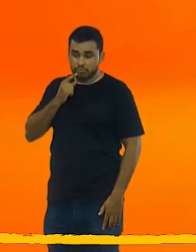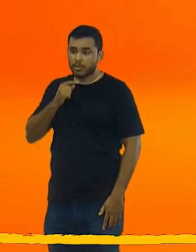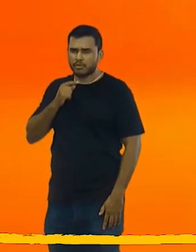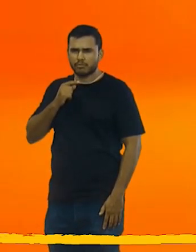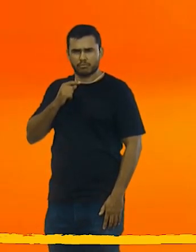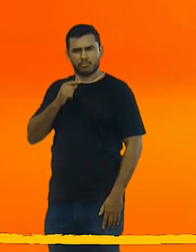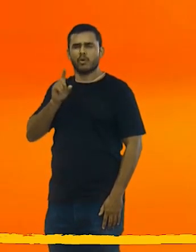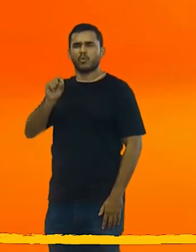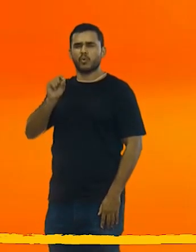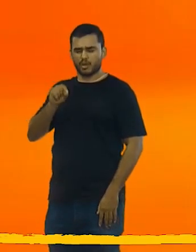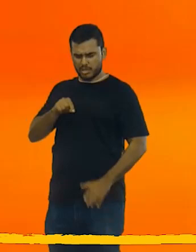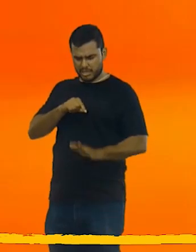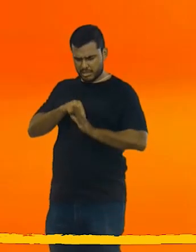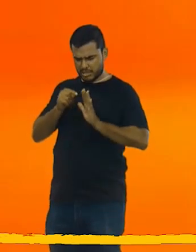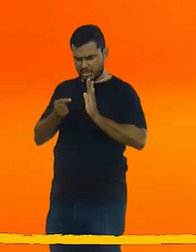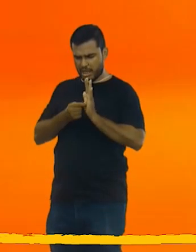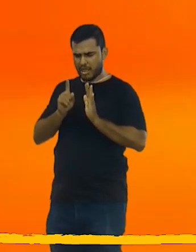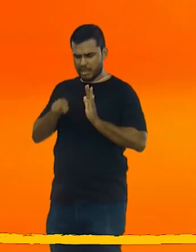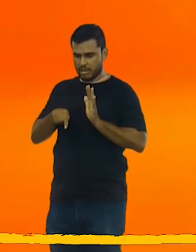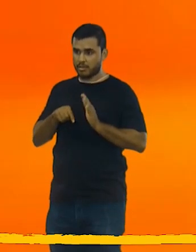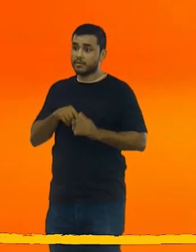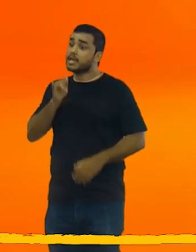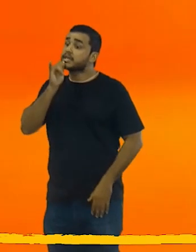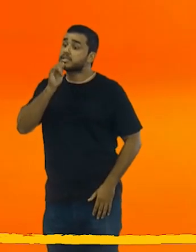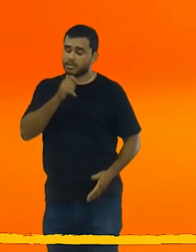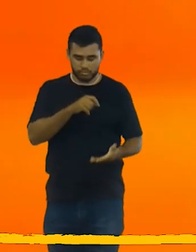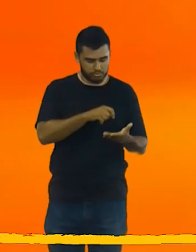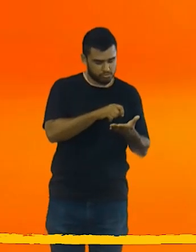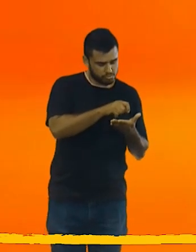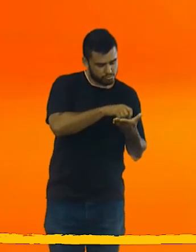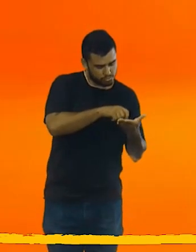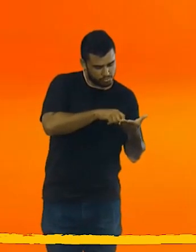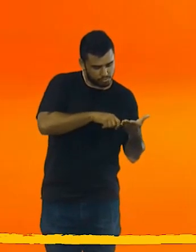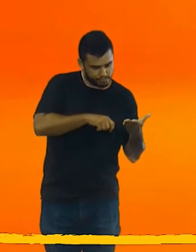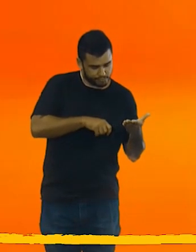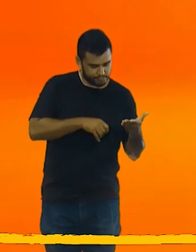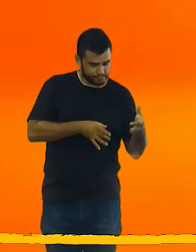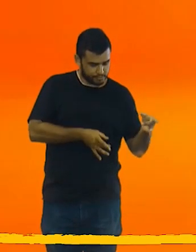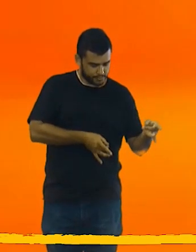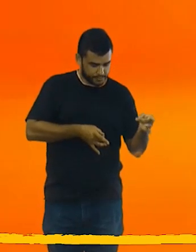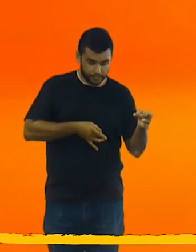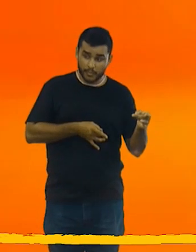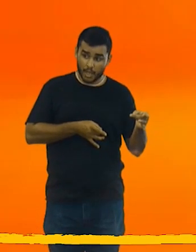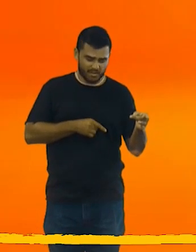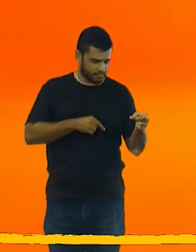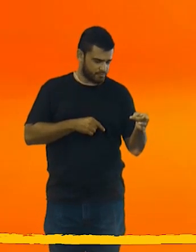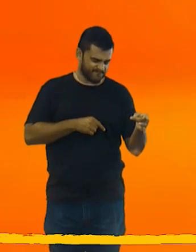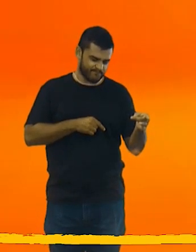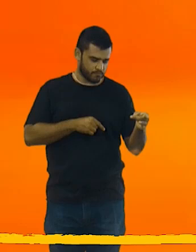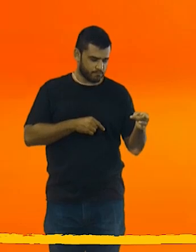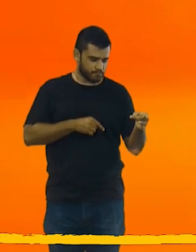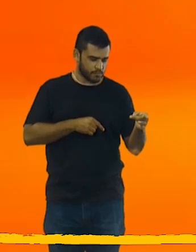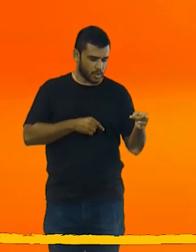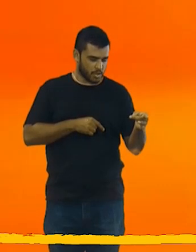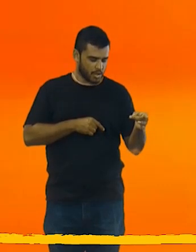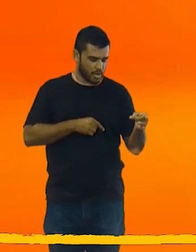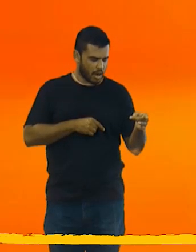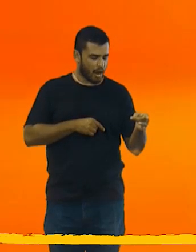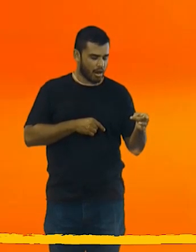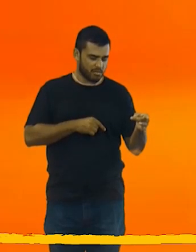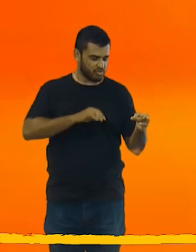no papel. Depois lê. Não, isso aqui está sobrando. Isso aqui é excessivo.